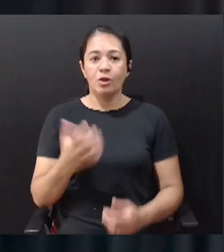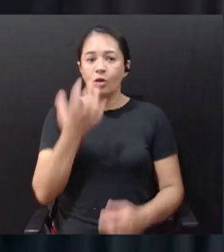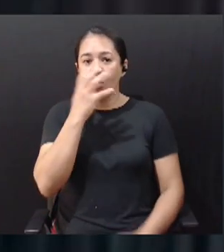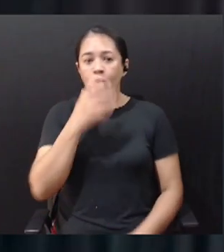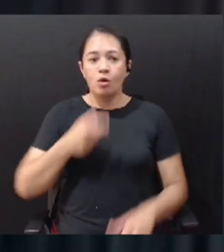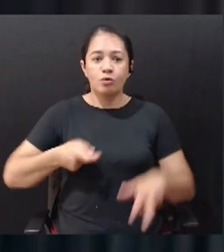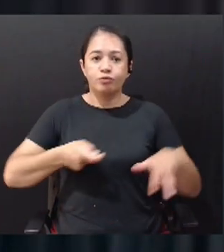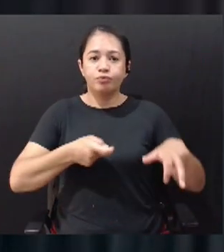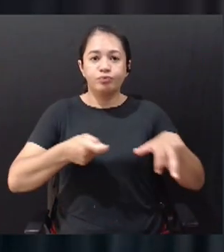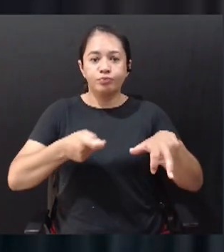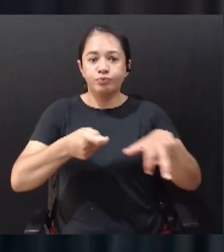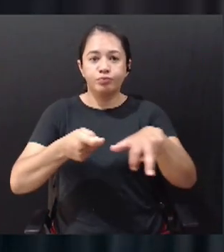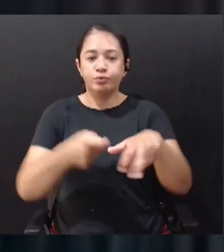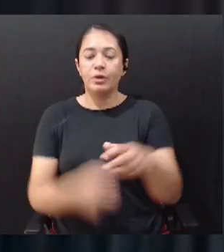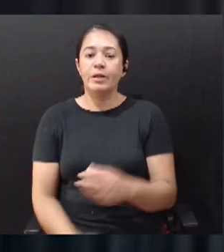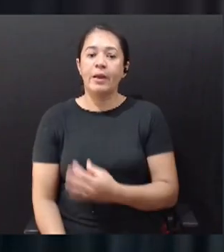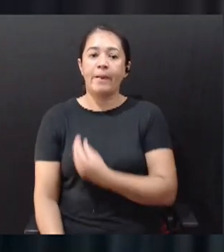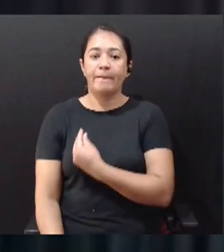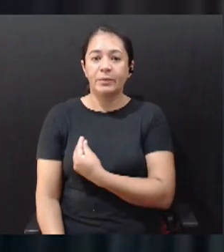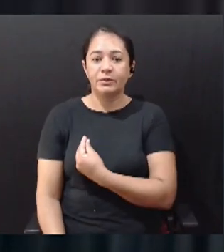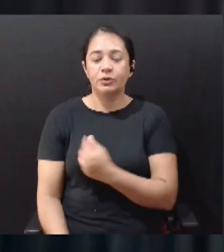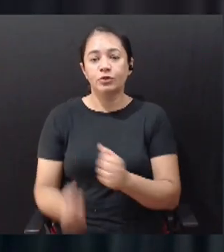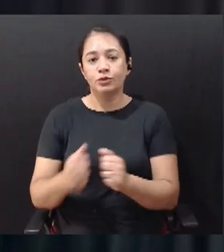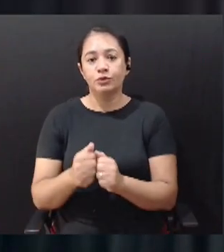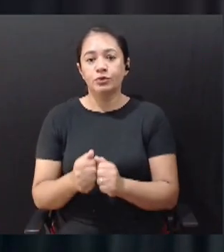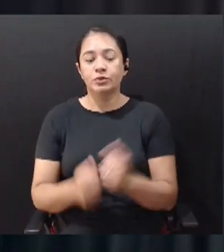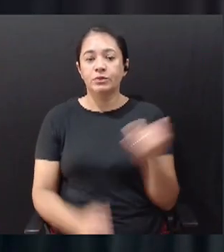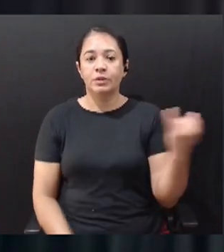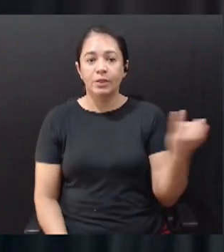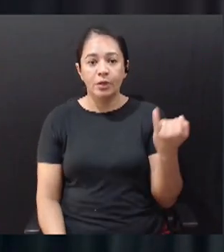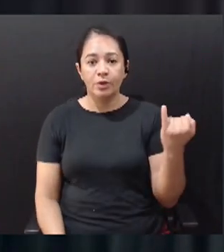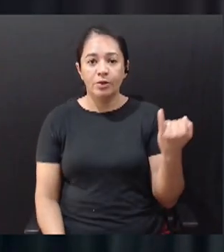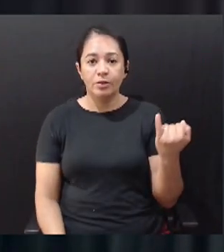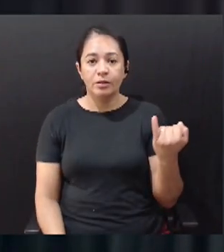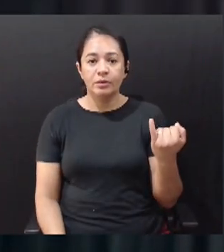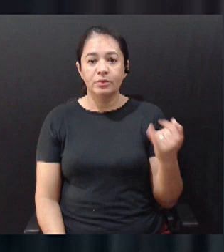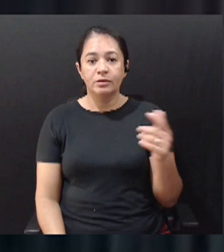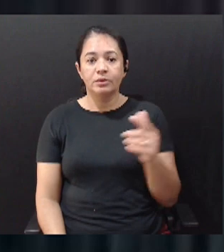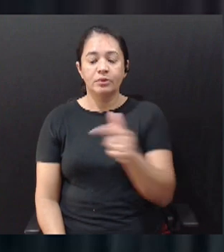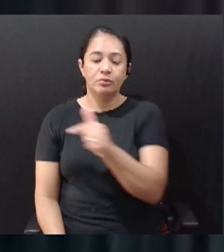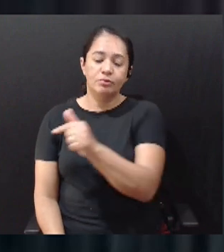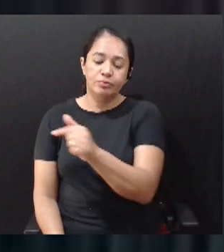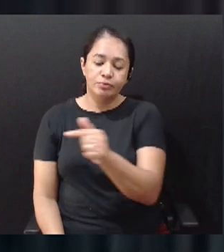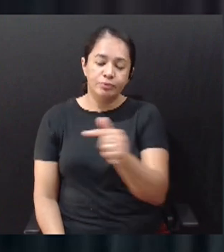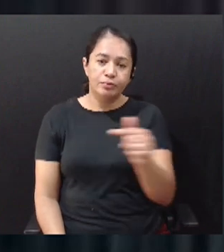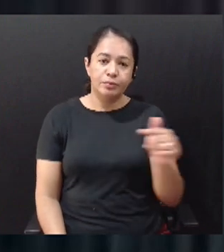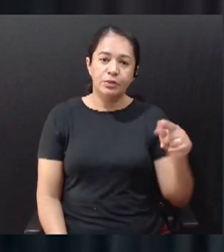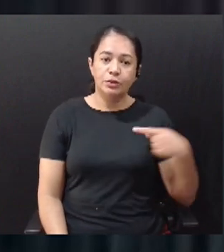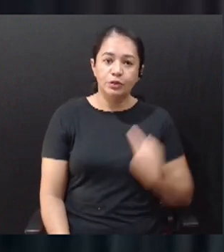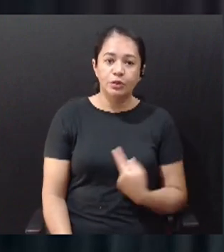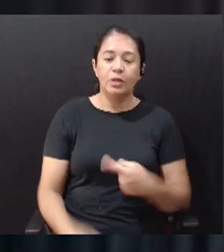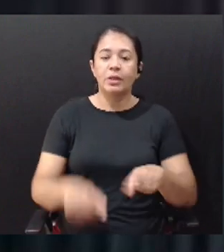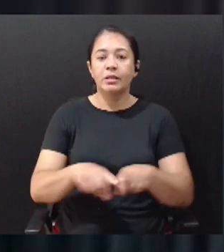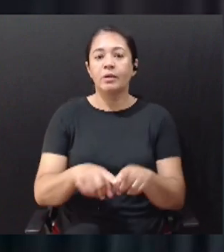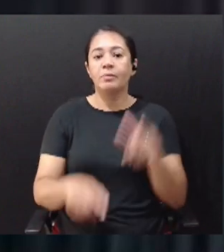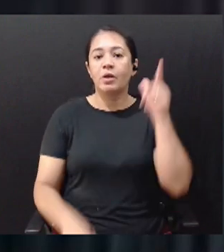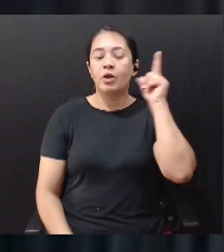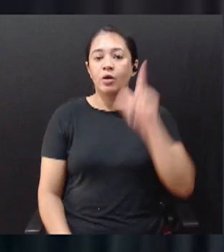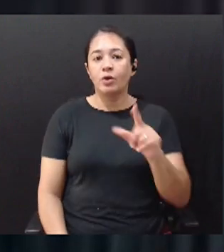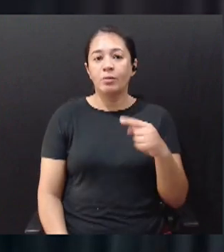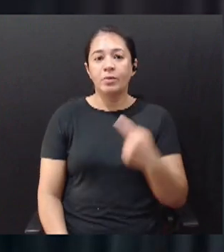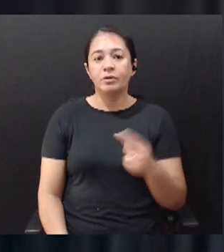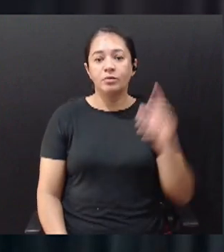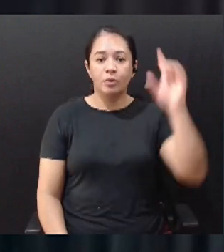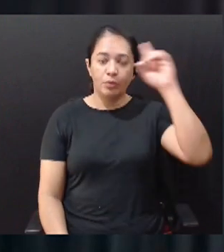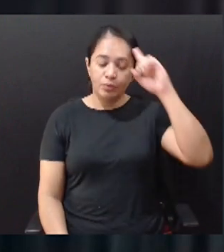com o meu cachorro. Então é importante que ao longo da semana a gente também consiga trazer para nossa rotina atividades que